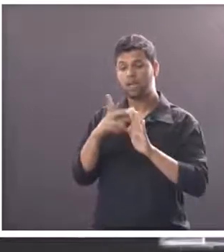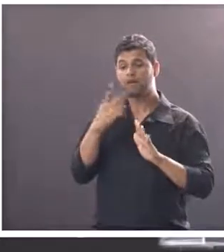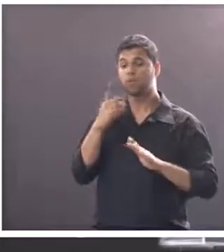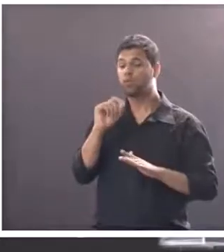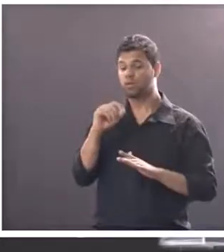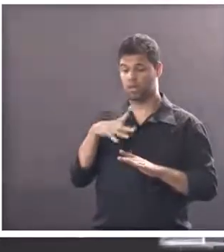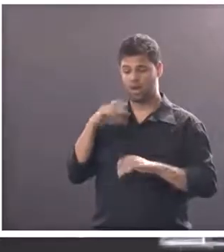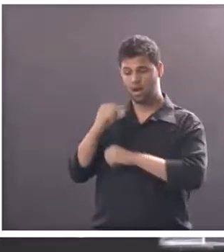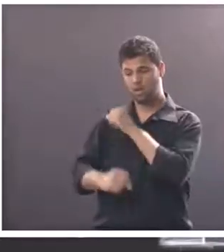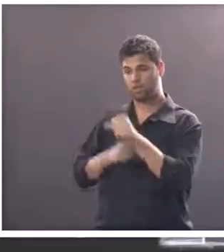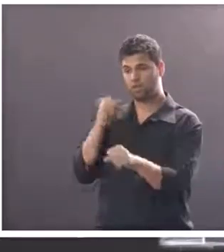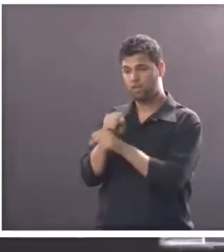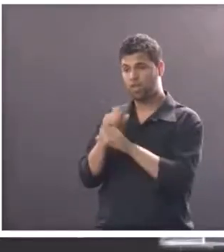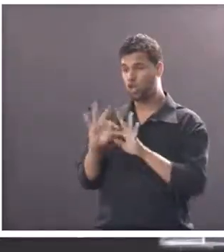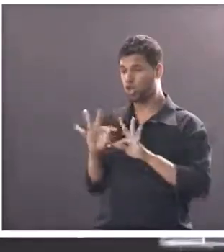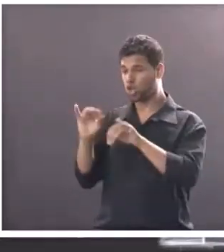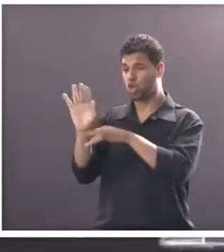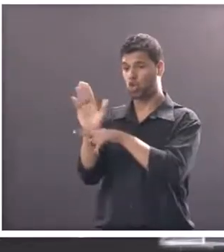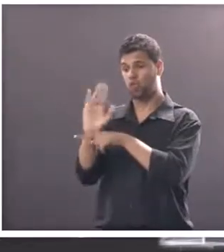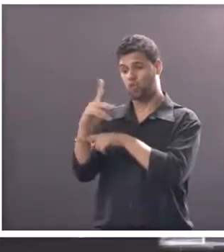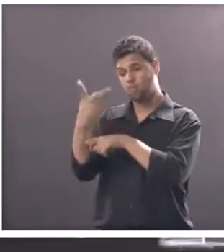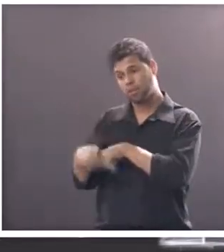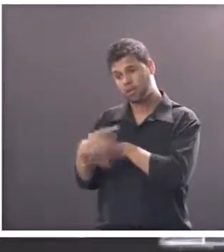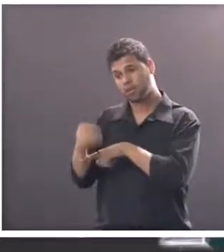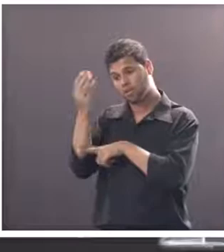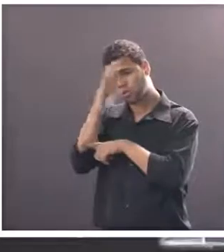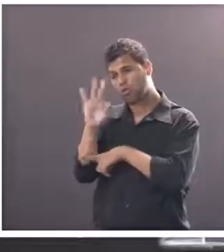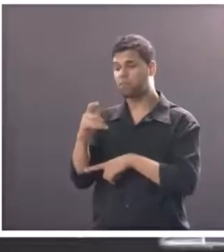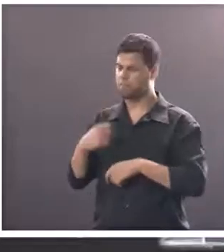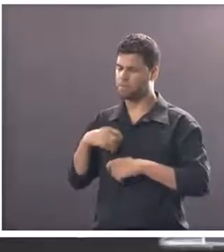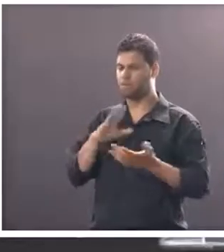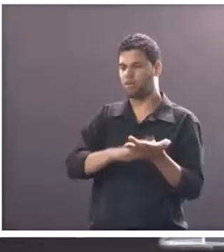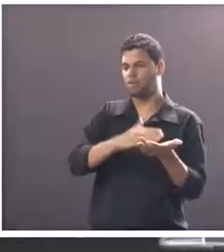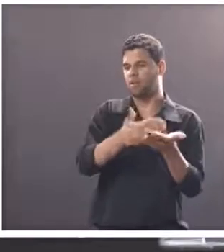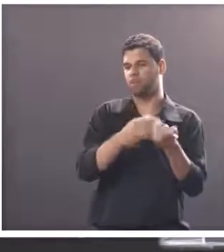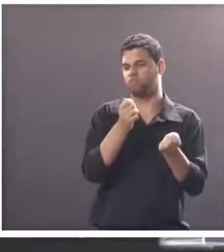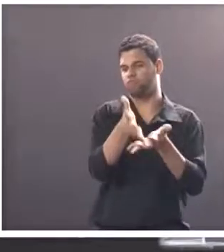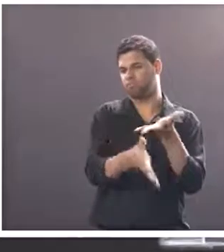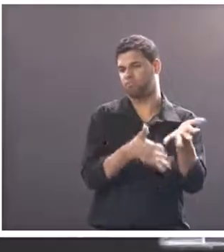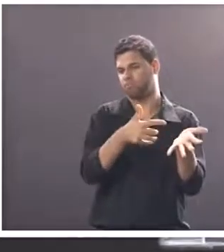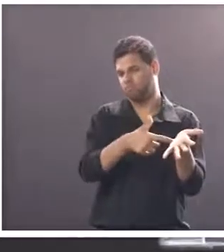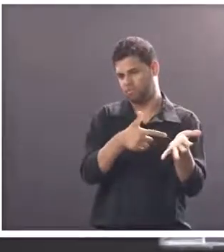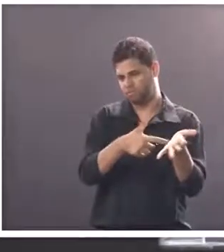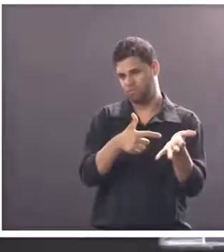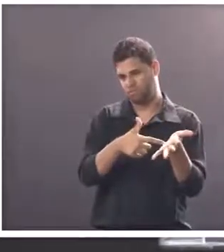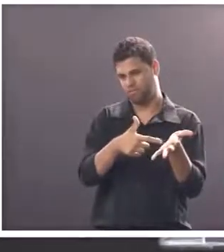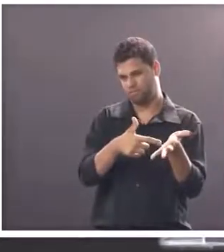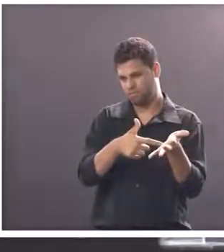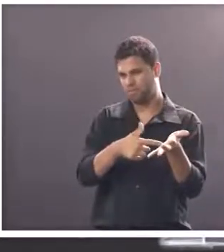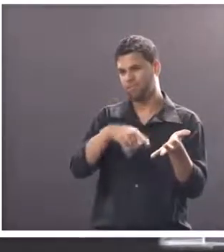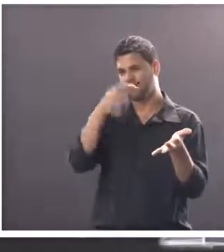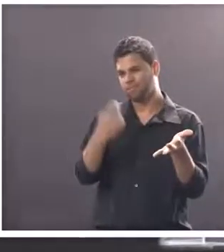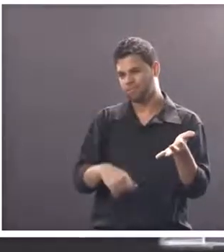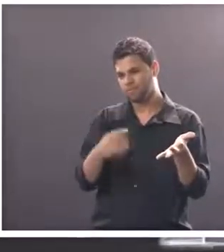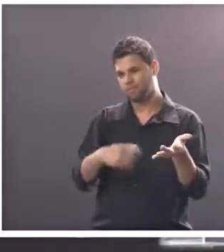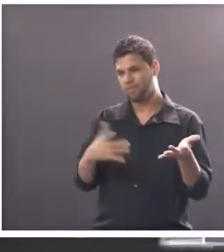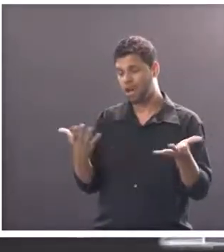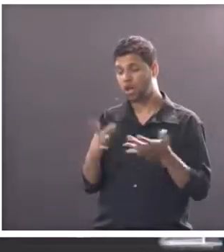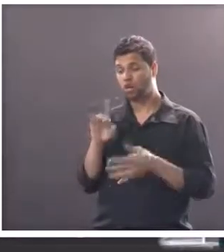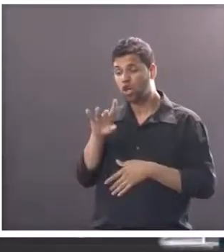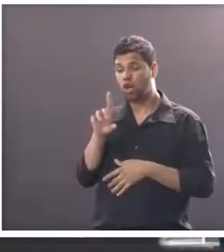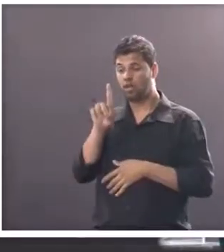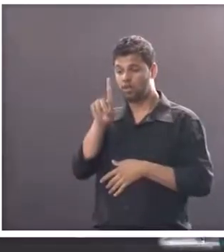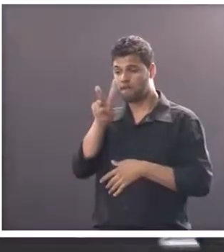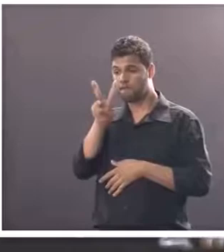nacionais terão tradução na sua exibição no cinema. Hoje em dia só vai para os DVDs que ficam na Ancine, mas terão exibições